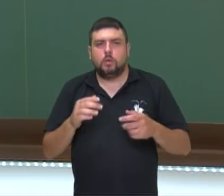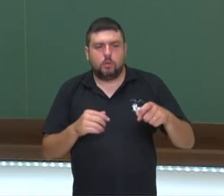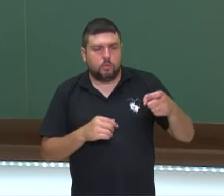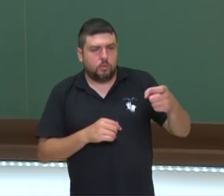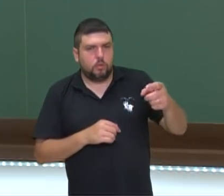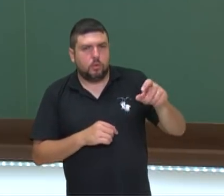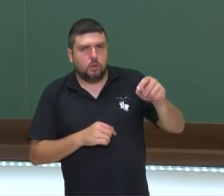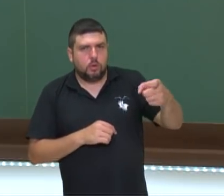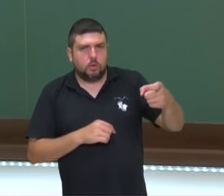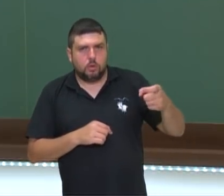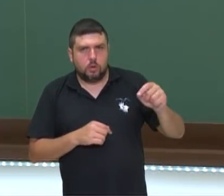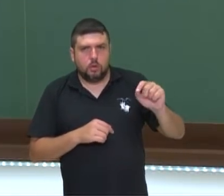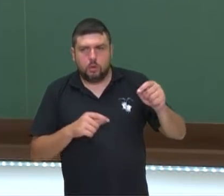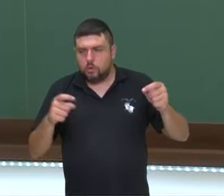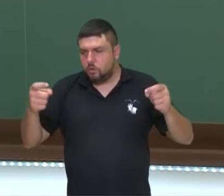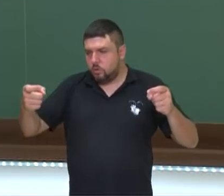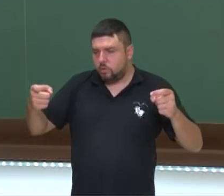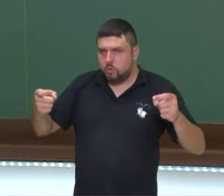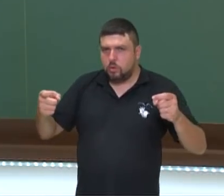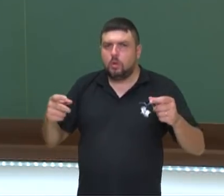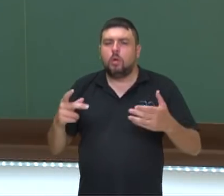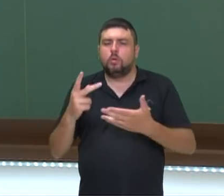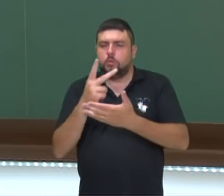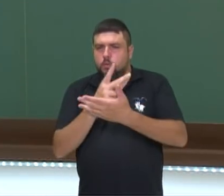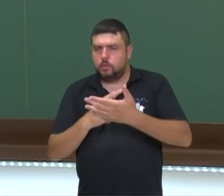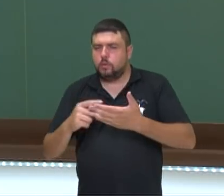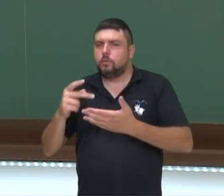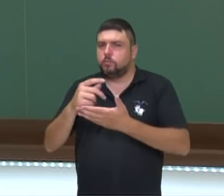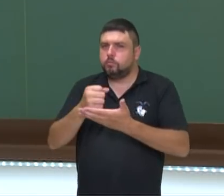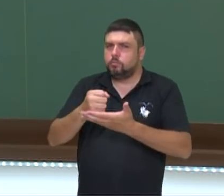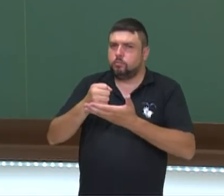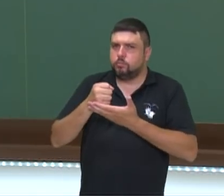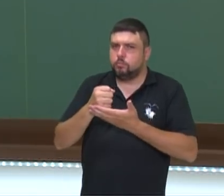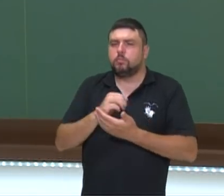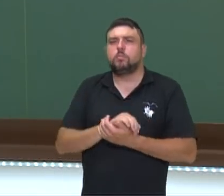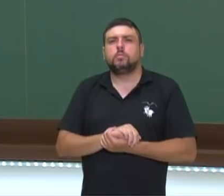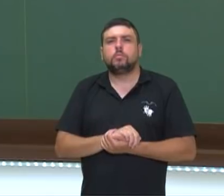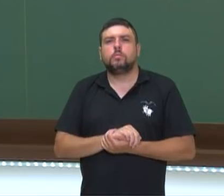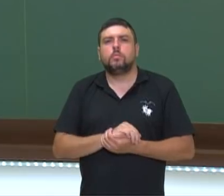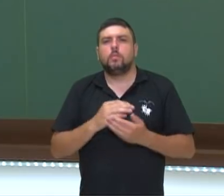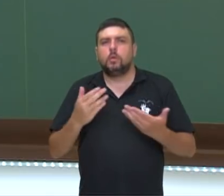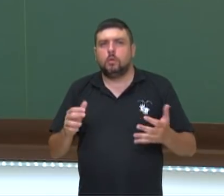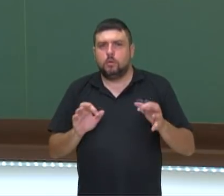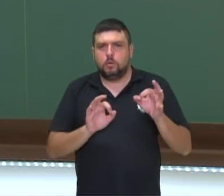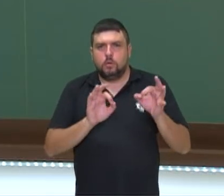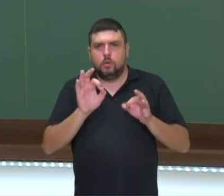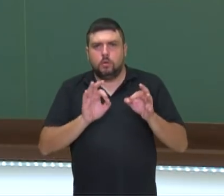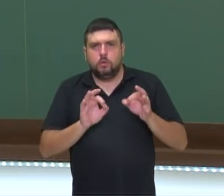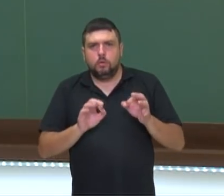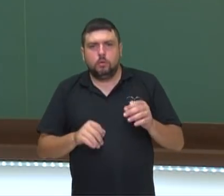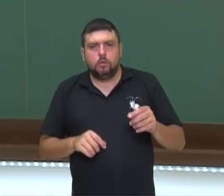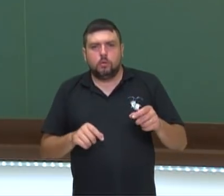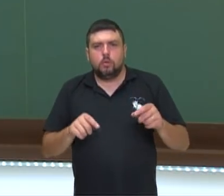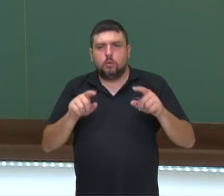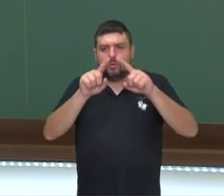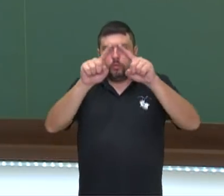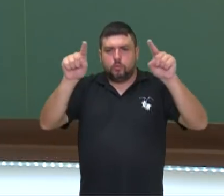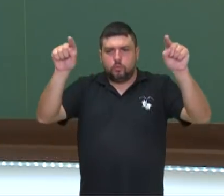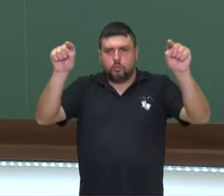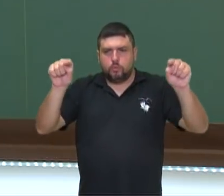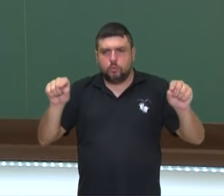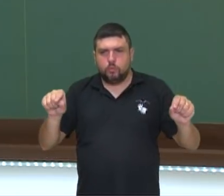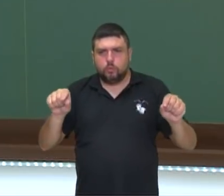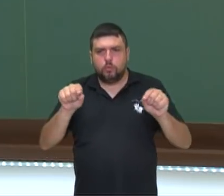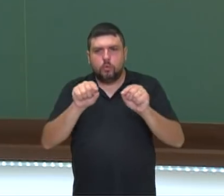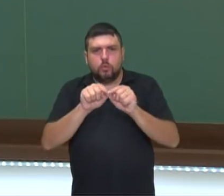temos o desenho sempre para a gente poder fazer. Então a gente vai ter que organizar. Então se aqui vale X, aqui vale 1, nós vamos